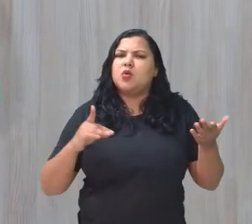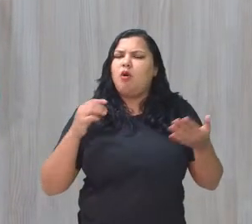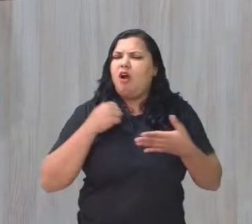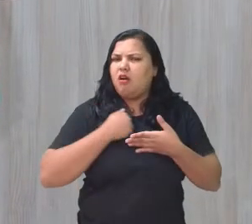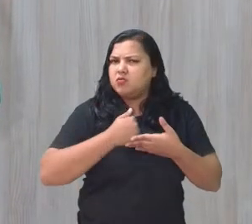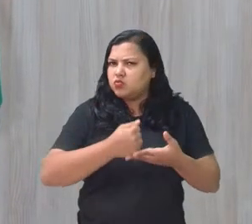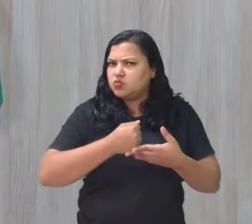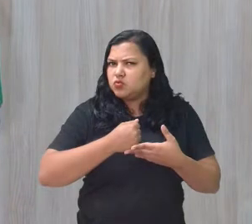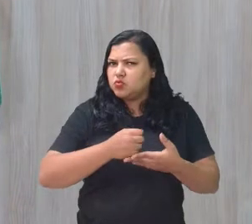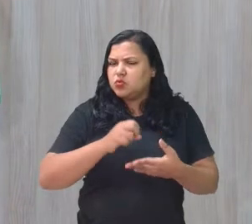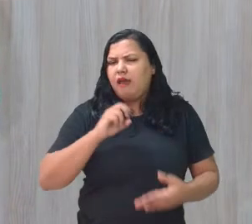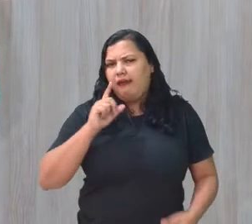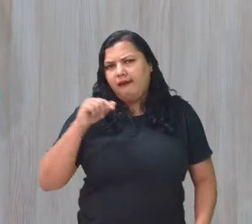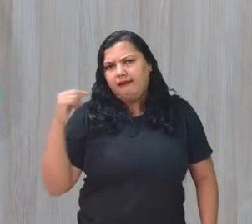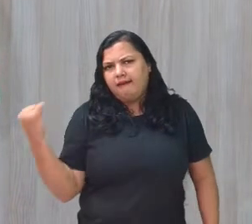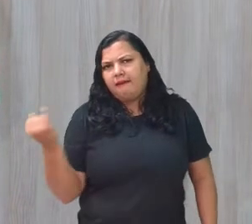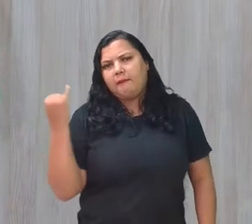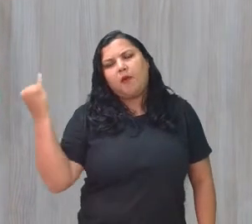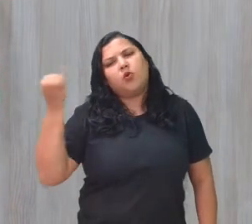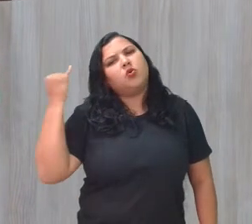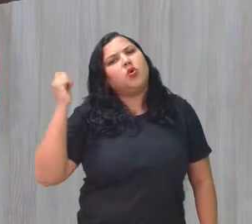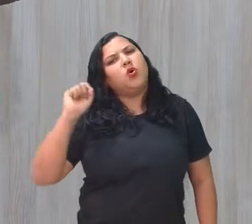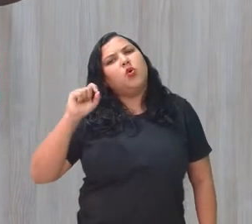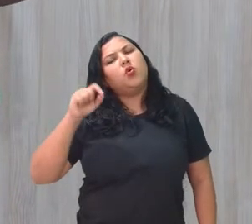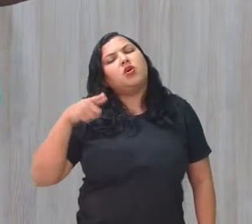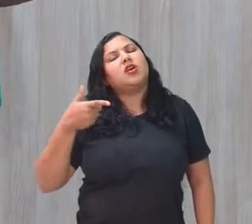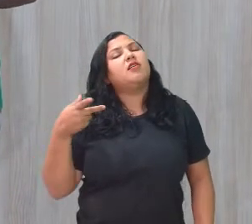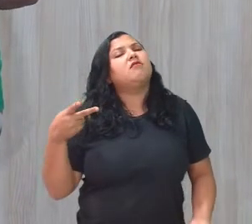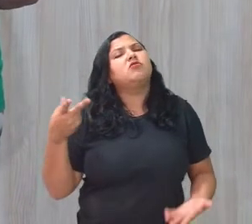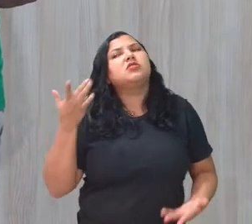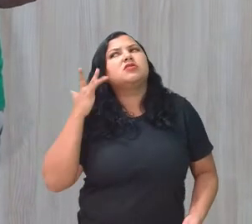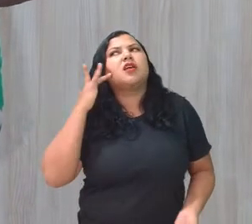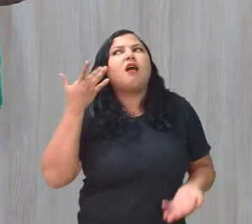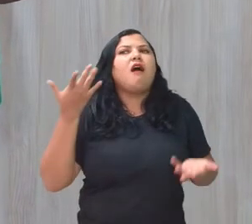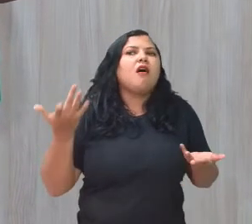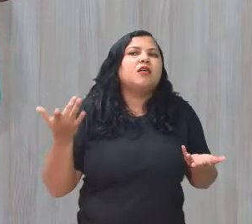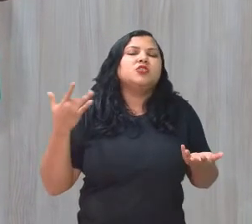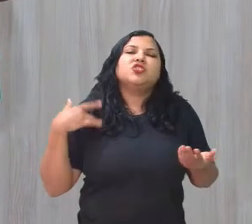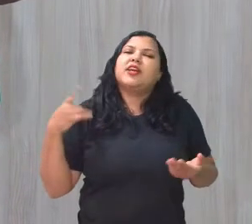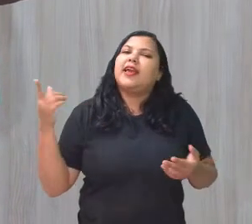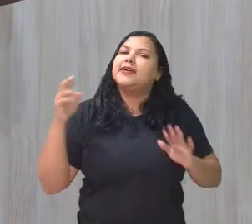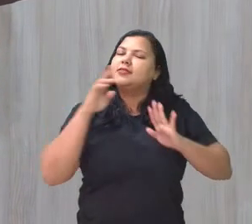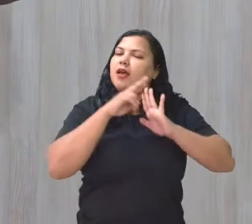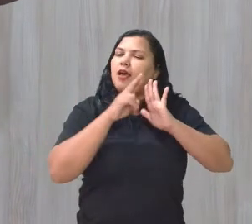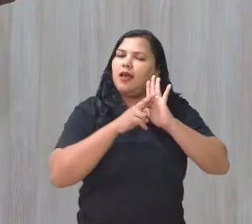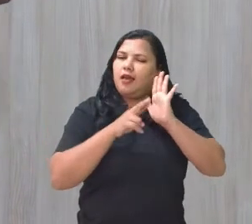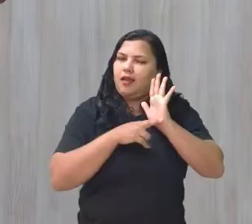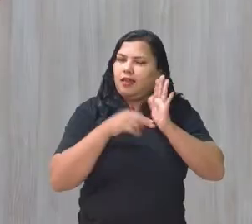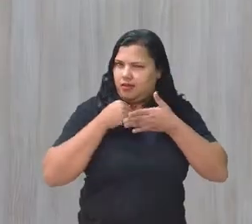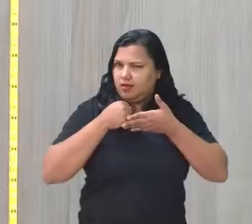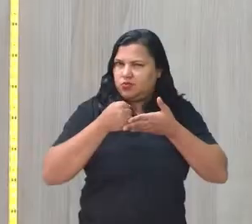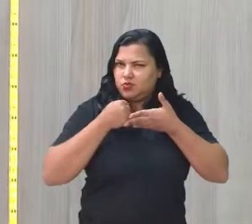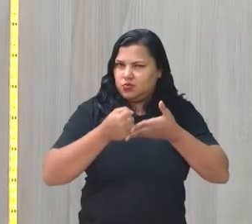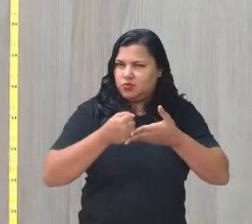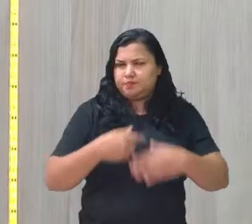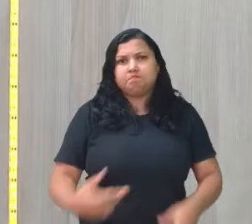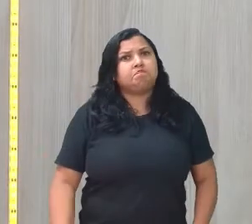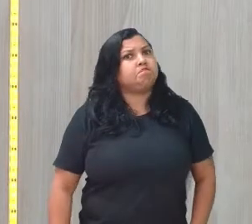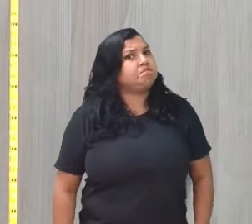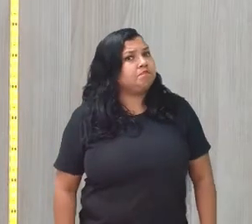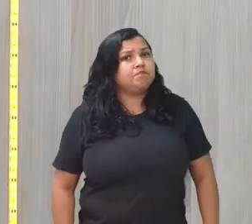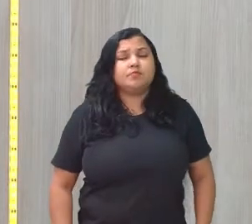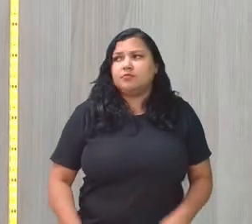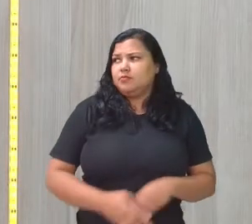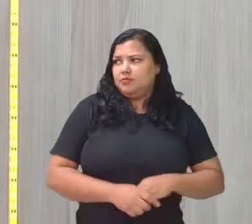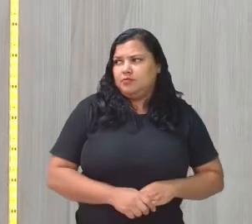ajudam, eles são importantes. O que é que tu acha aí que a gente deve fazer com essa regrinha que a gente vai aprender hoje? Diz aí, Carol. Eu acho